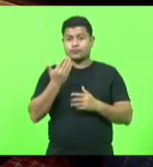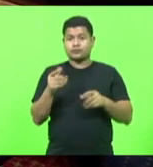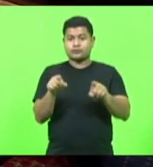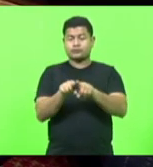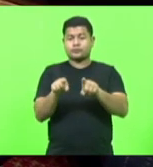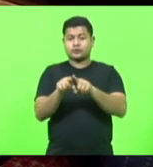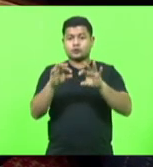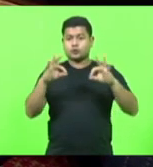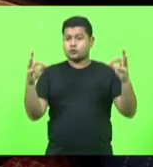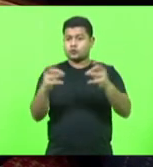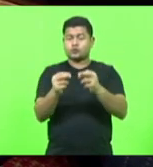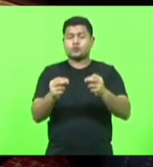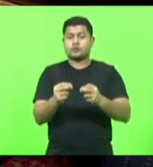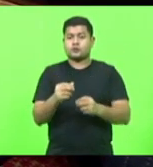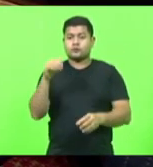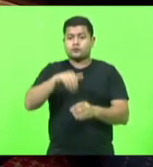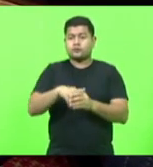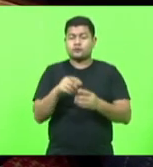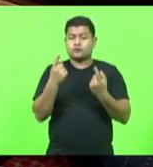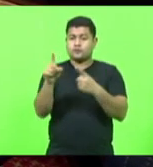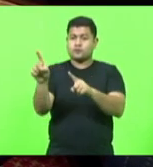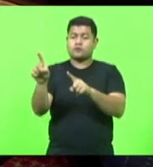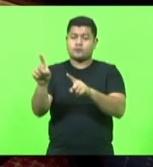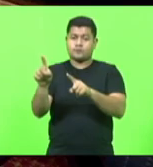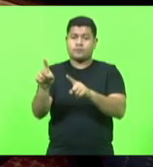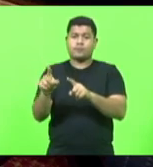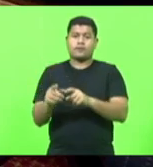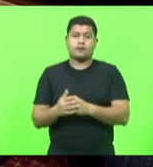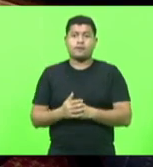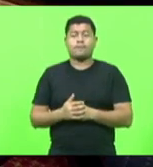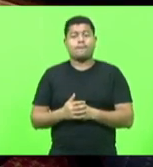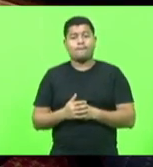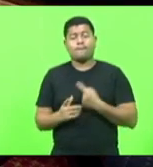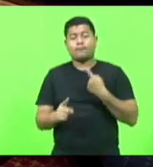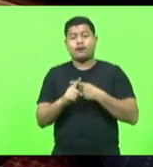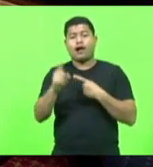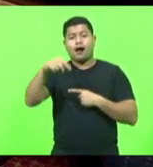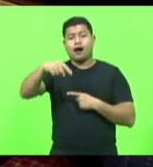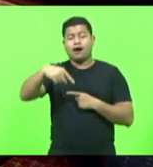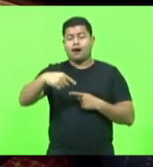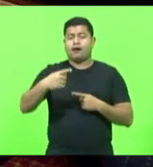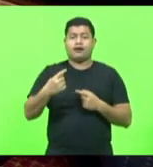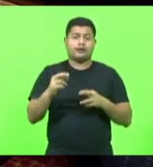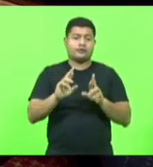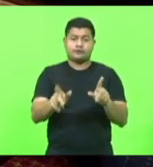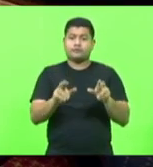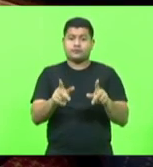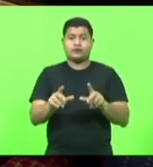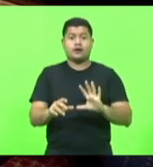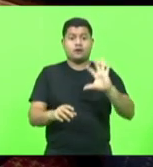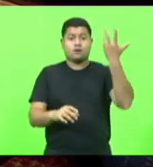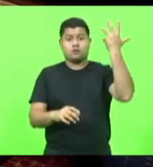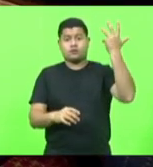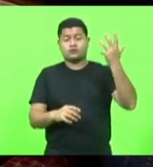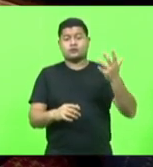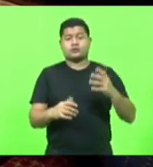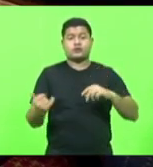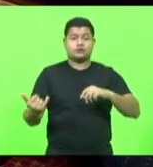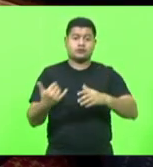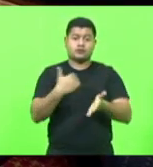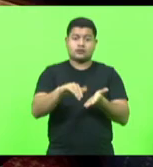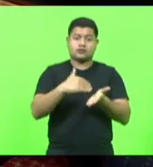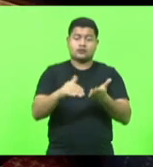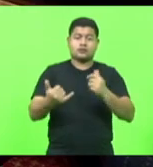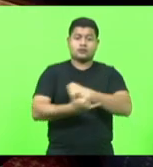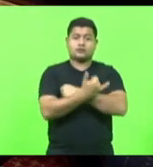para votar contrário, em função de que são fatos diferentes o que aconteceu na Secretaria de Infraestrutura do que aconteceu